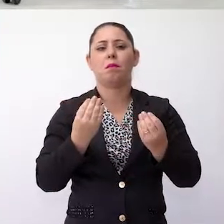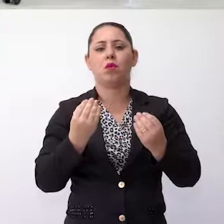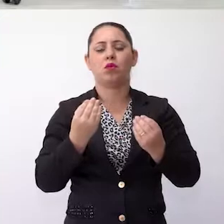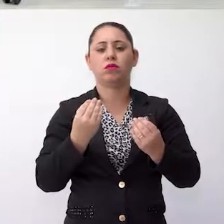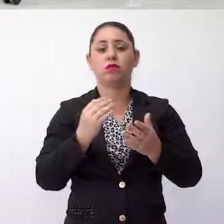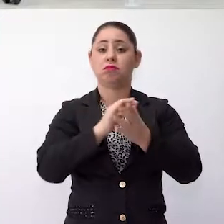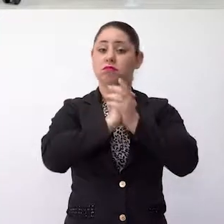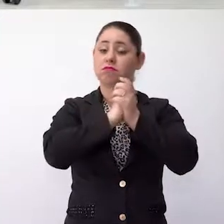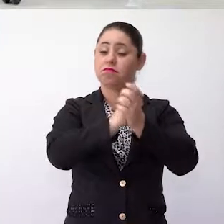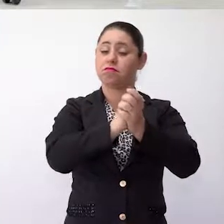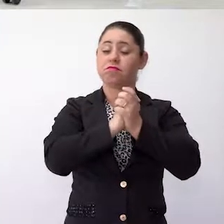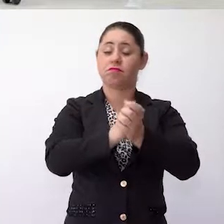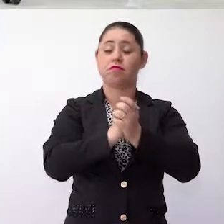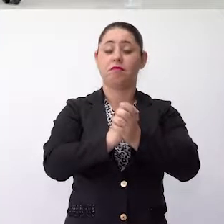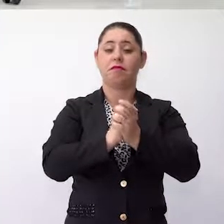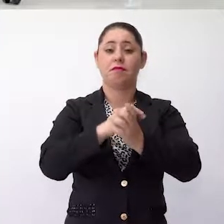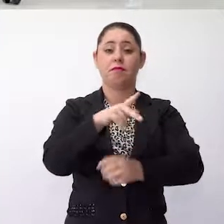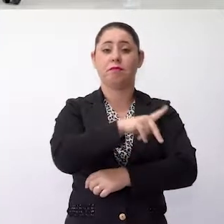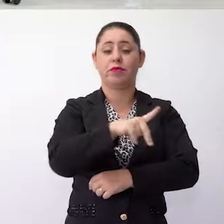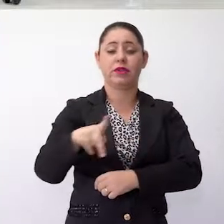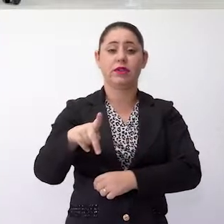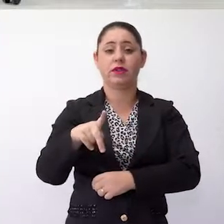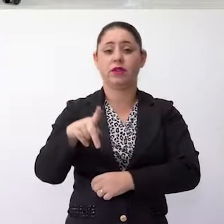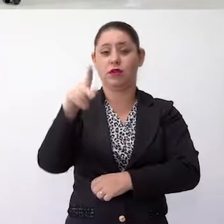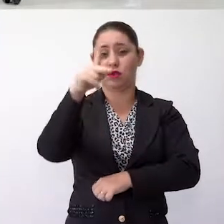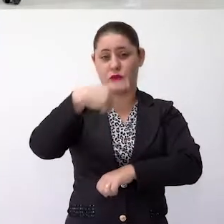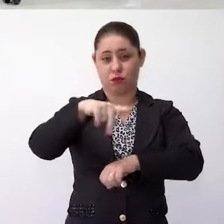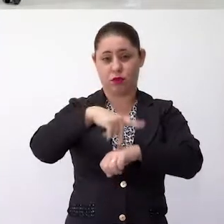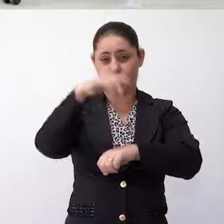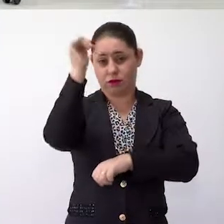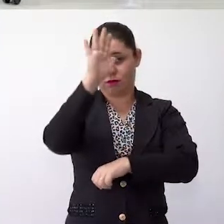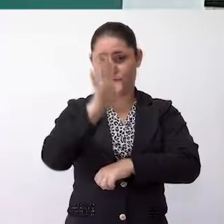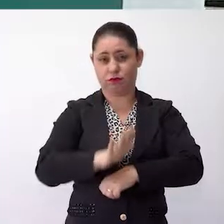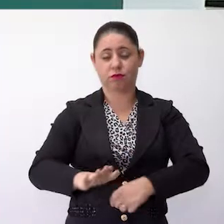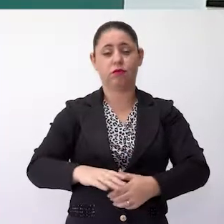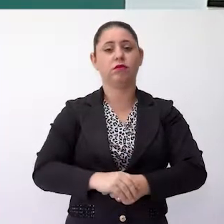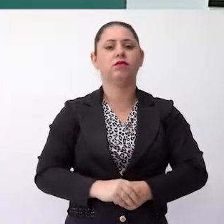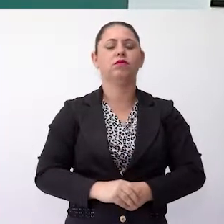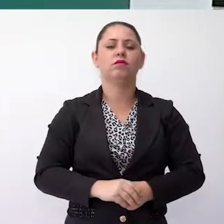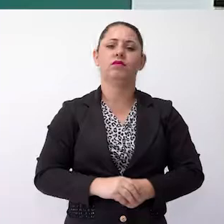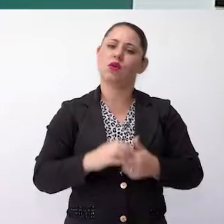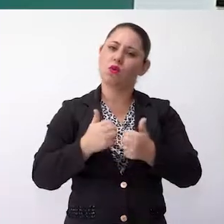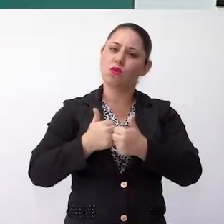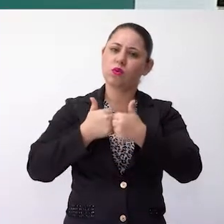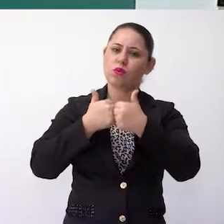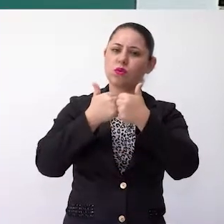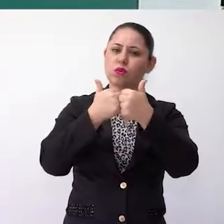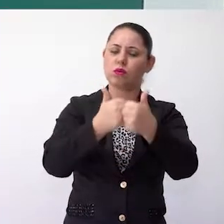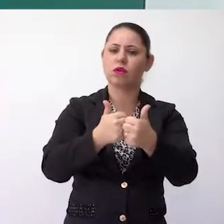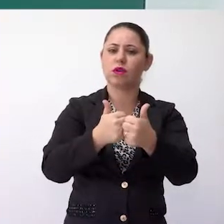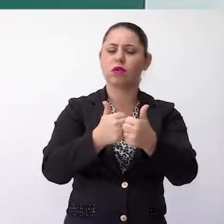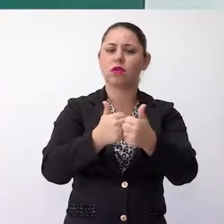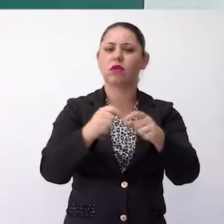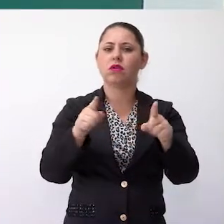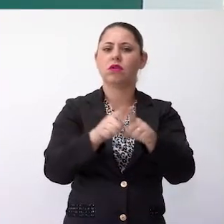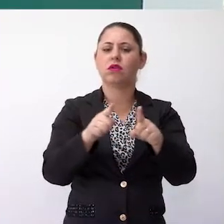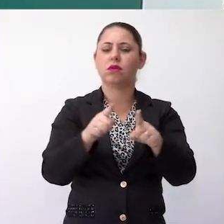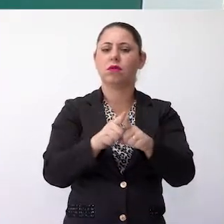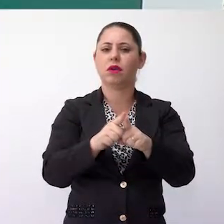pelo presidente da República. Tivemos a oportunidade de acompanhar até a ação dos